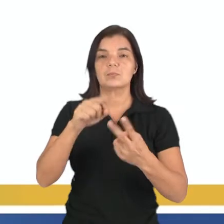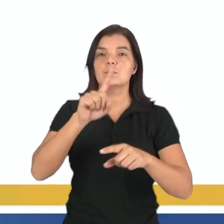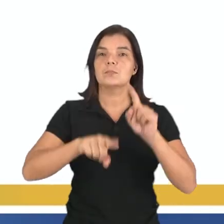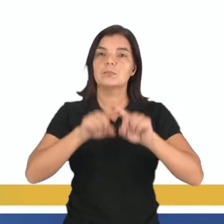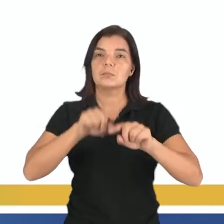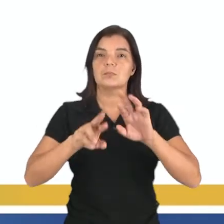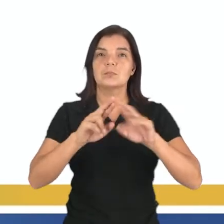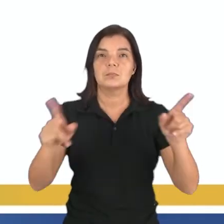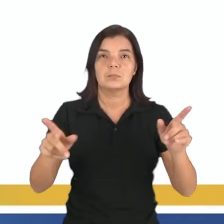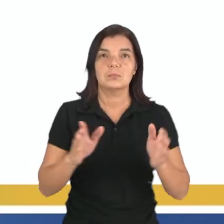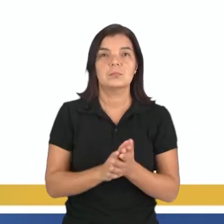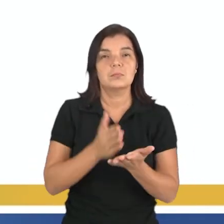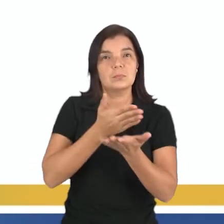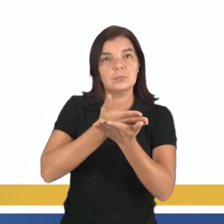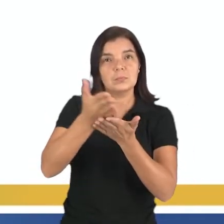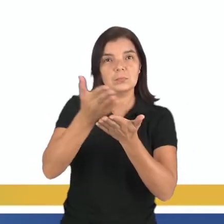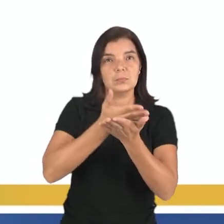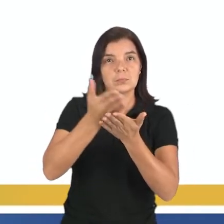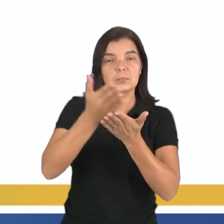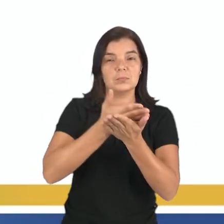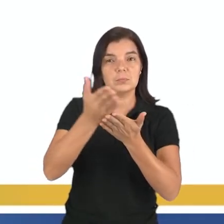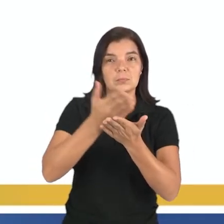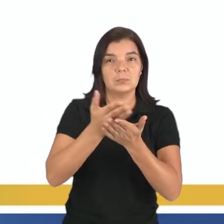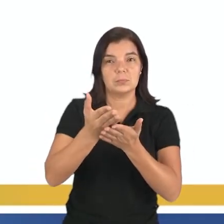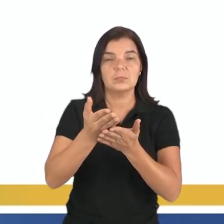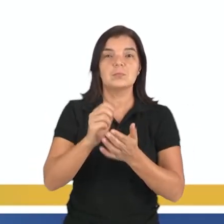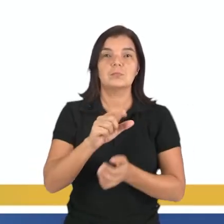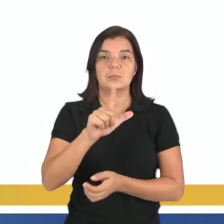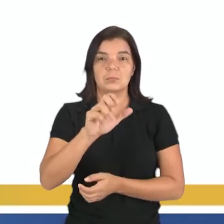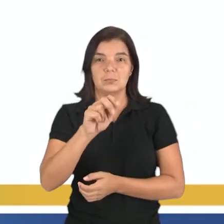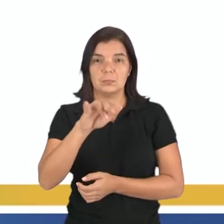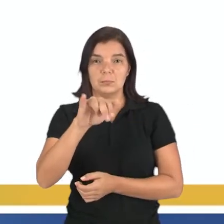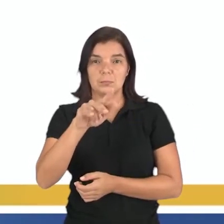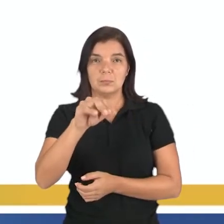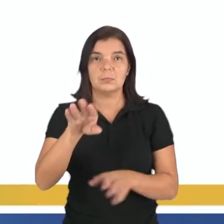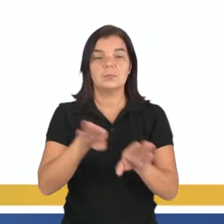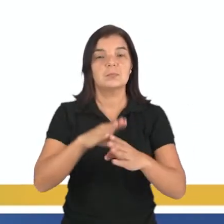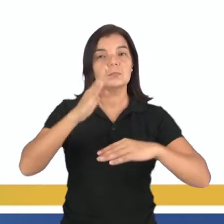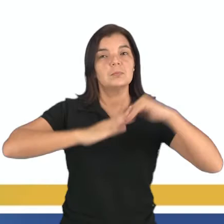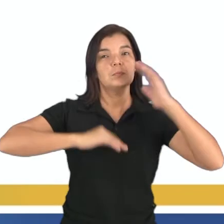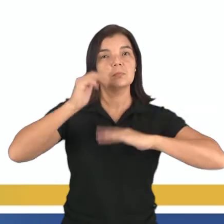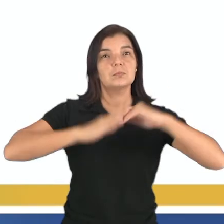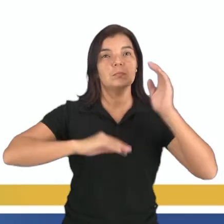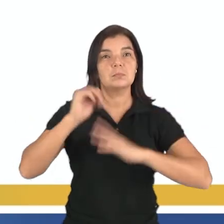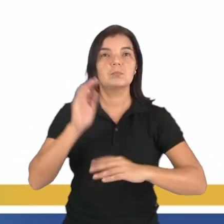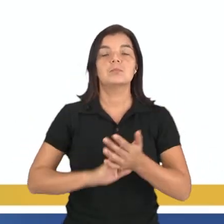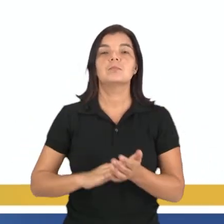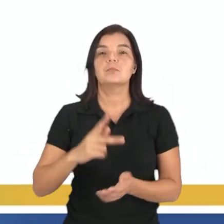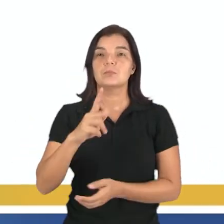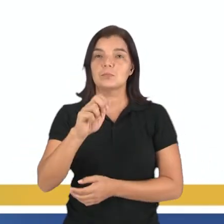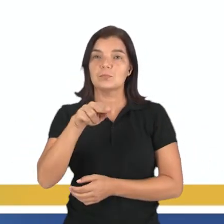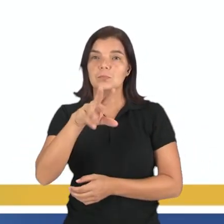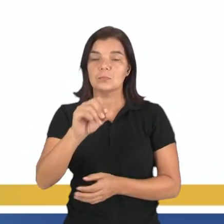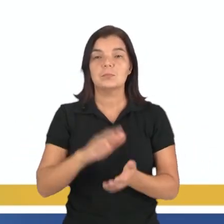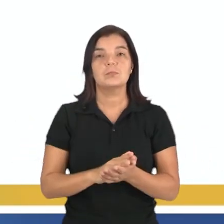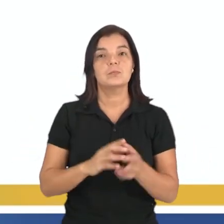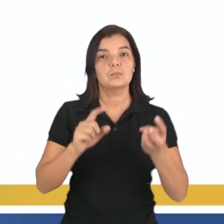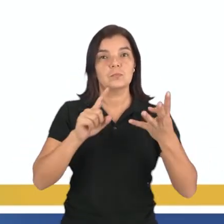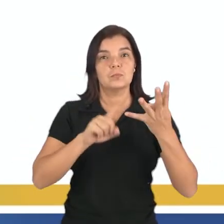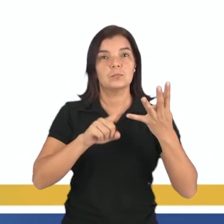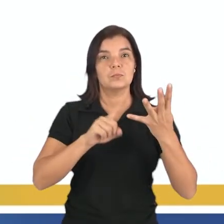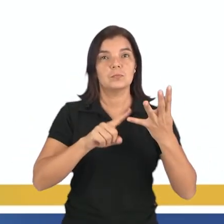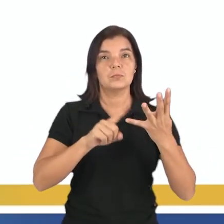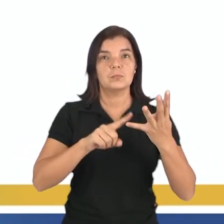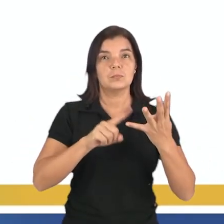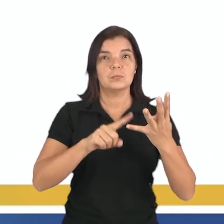materiais diferentes para a iniciação, que é a peteca de nylon, e a profissional, que é a peteca de pena. O quarto passo é